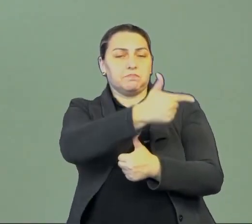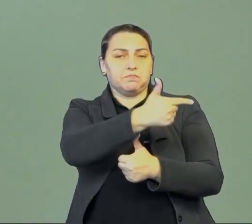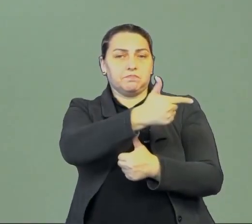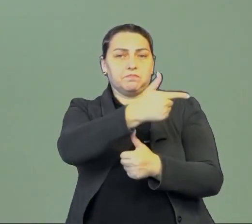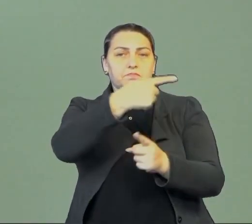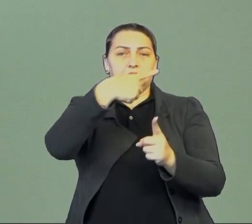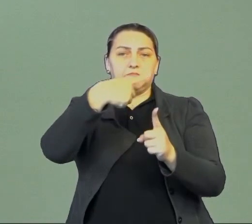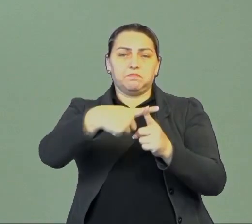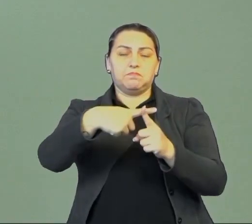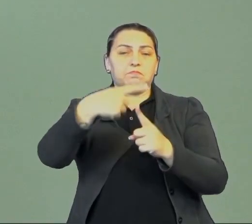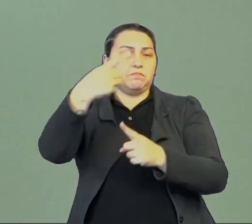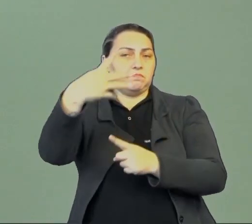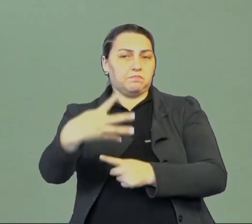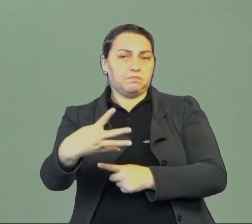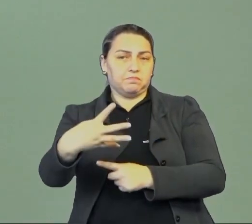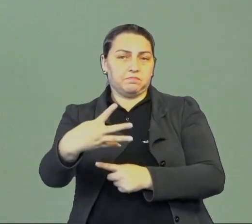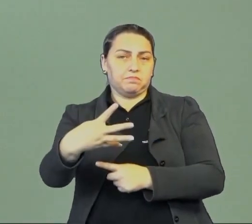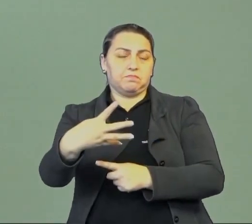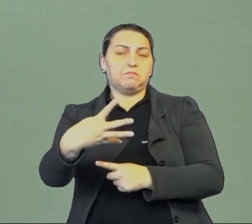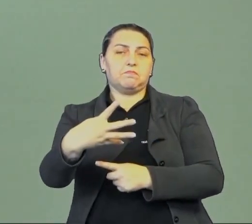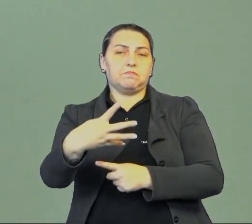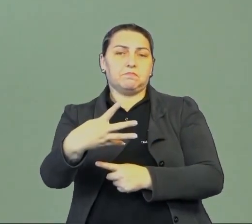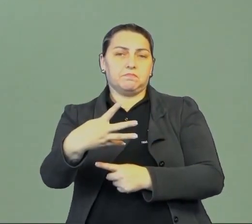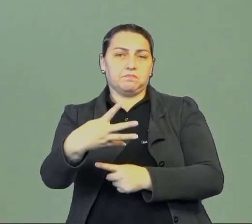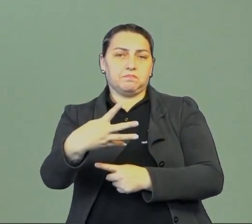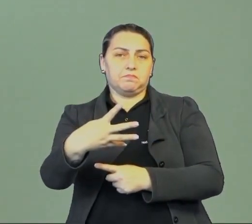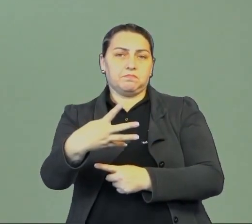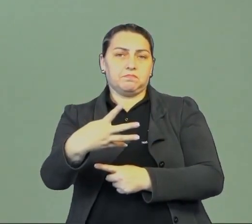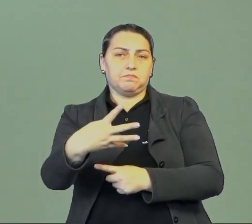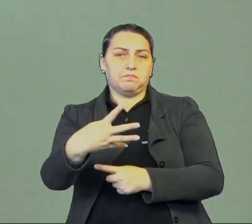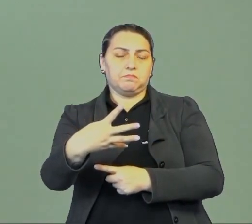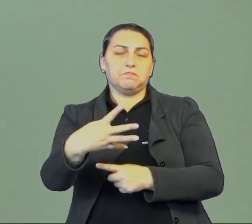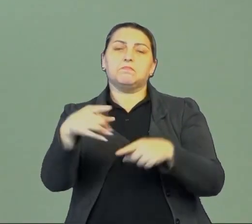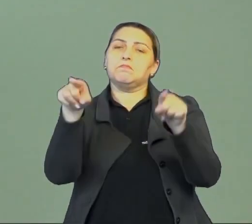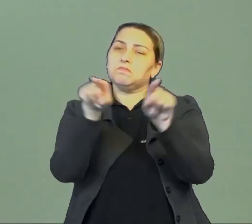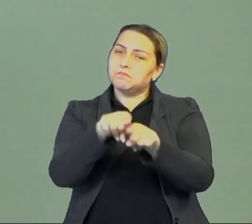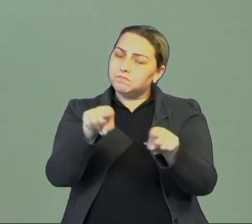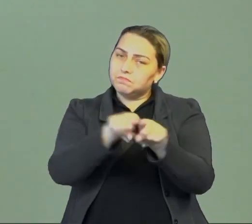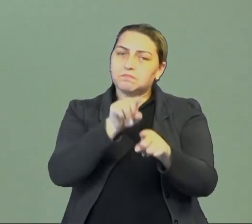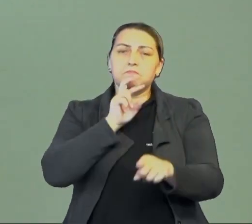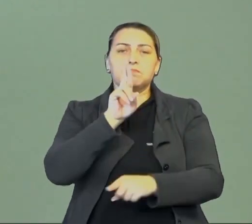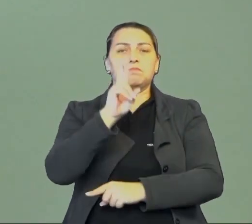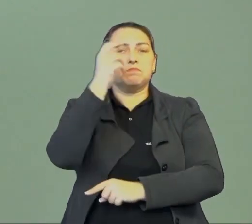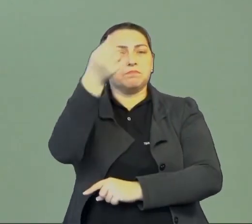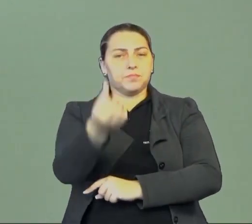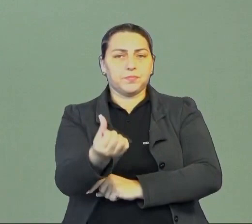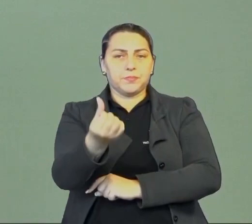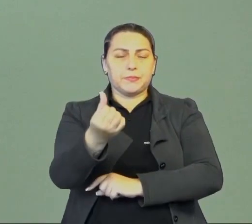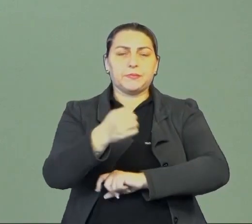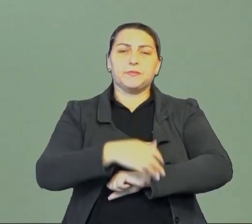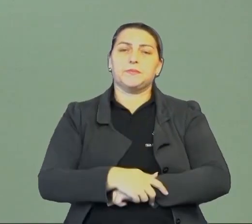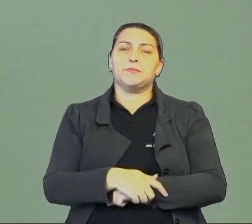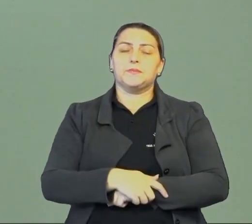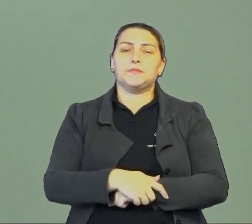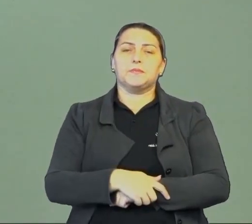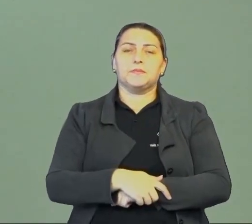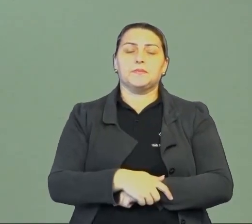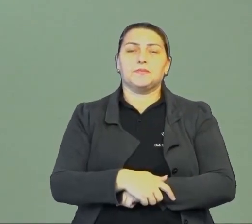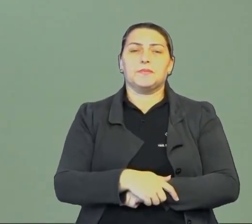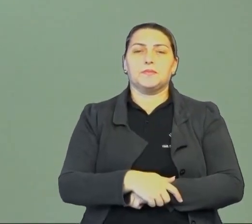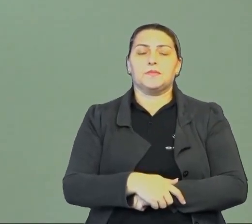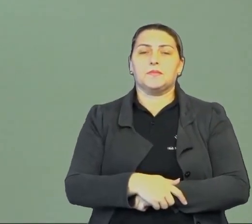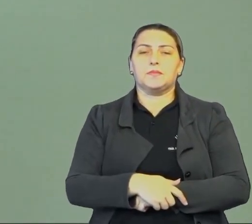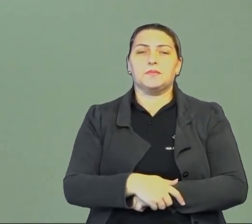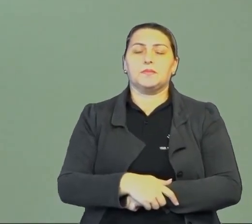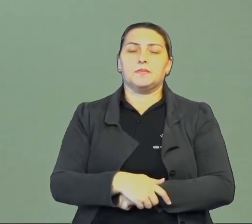duas maçãs e depois adicionar com as seis com as quatro maçãs O resultado vai ser as